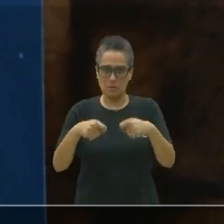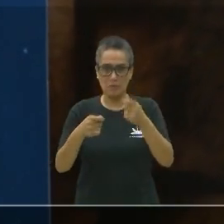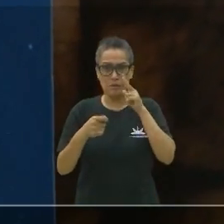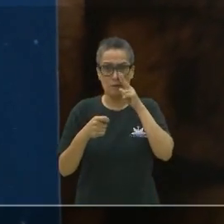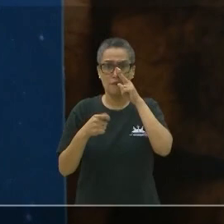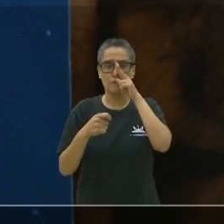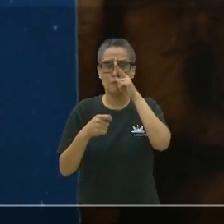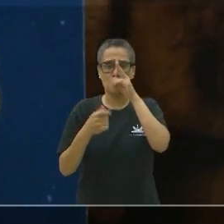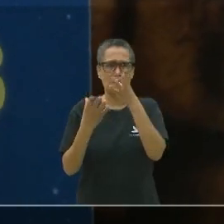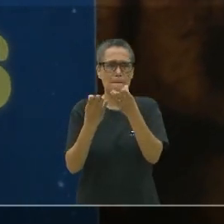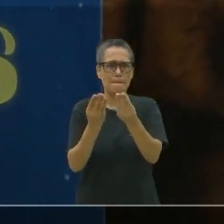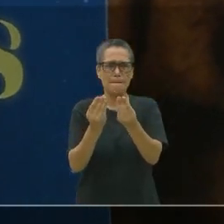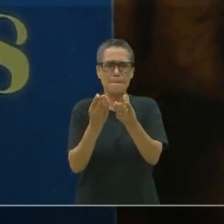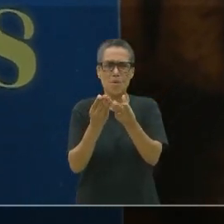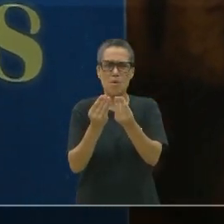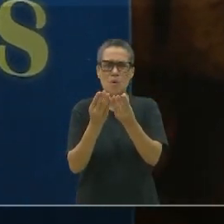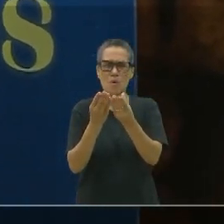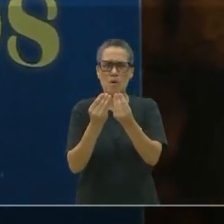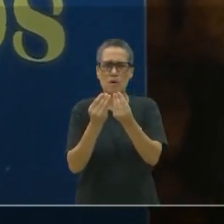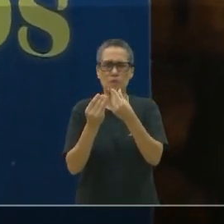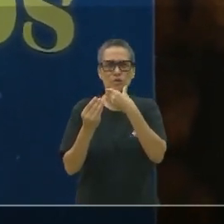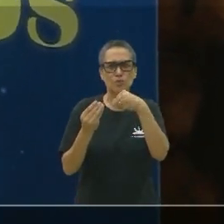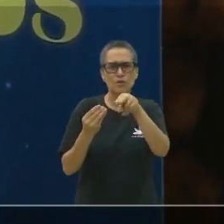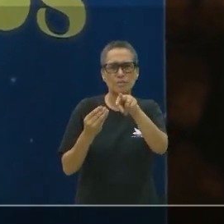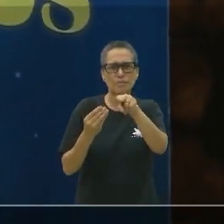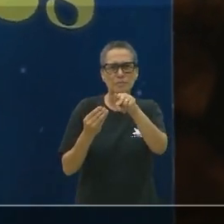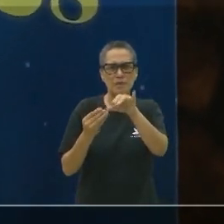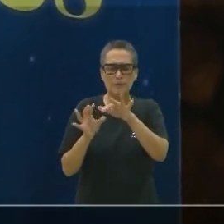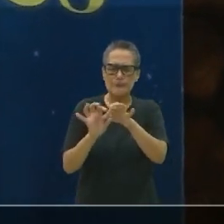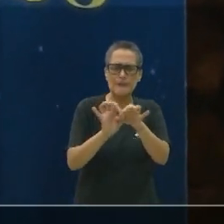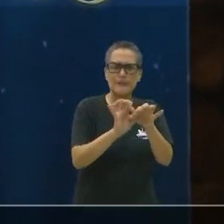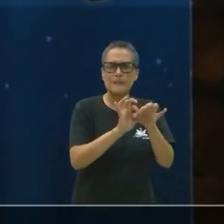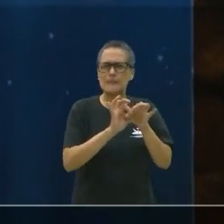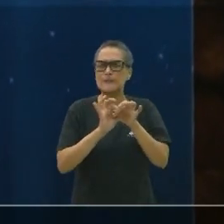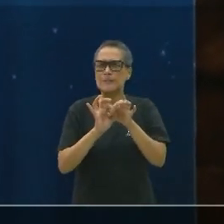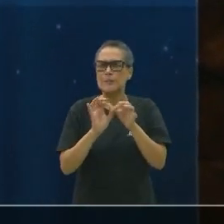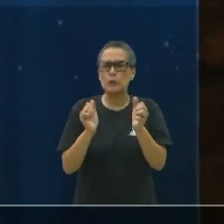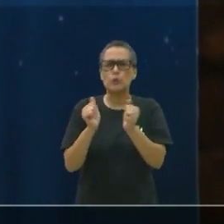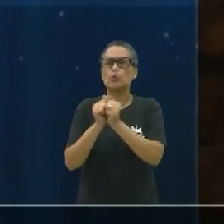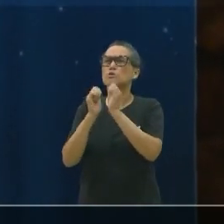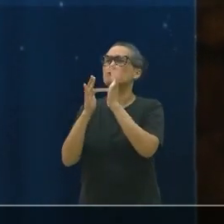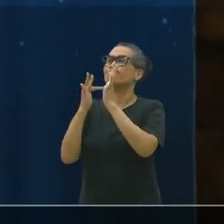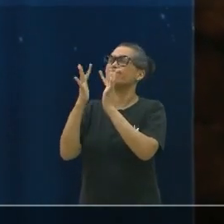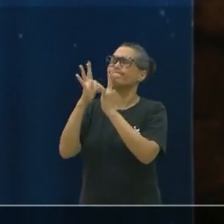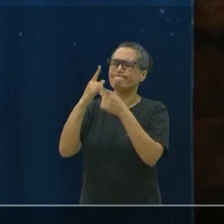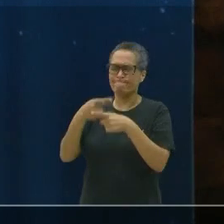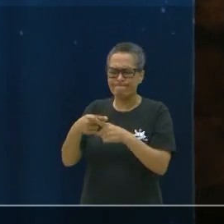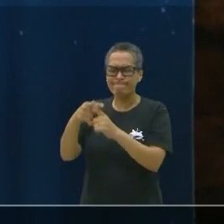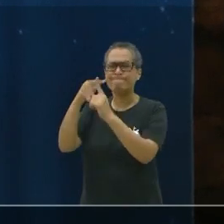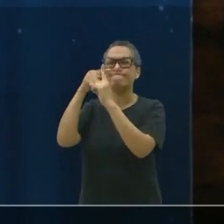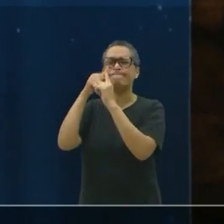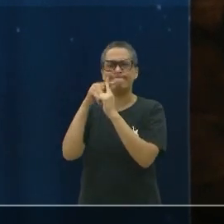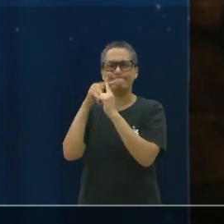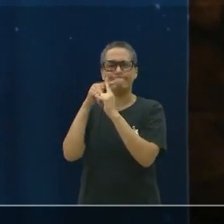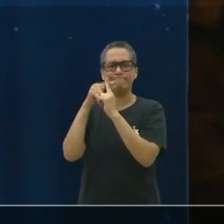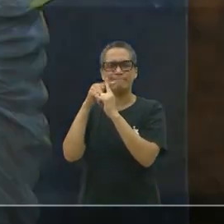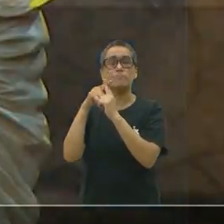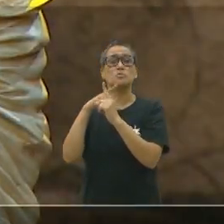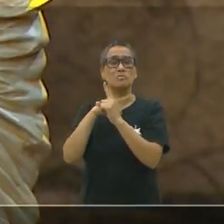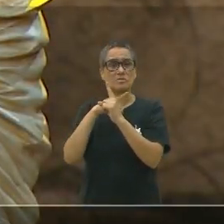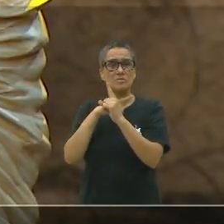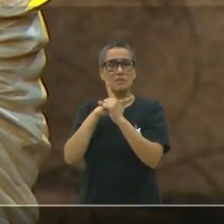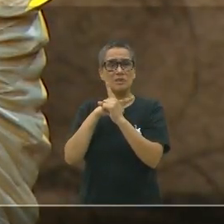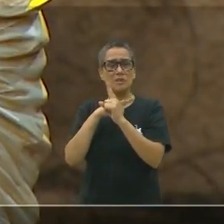muitos irmãos que estão se unindo a Ele nesse sofrimento de cruz. Que estão carregando sem